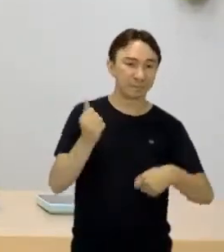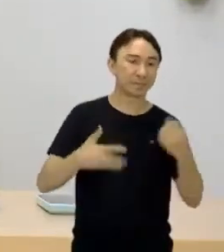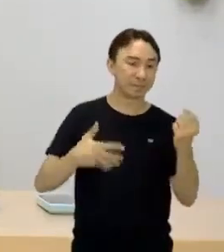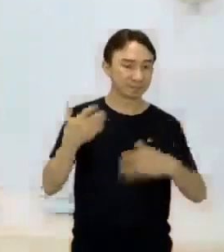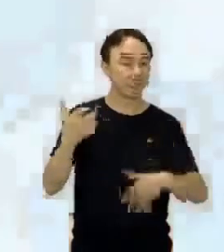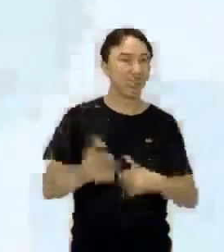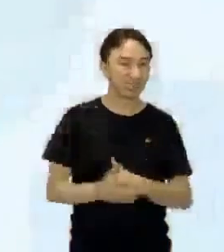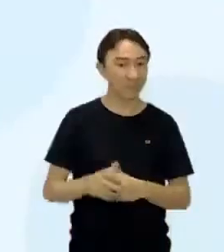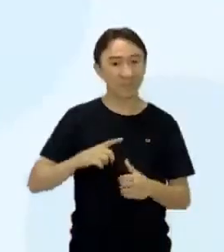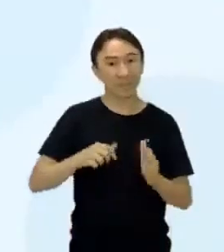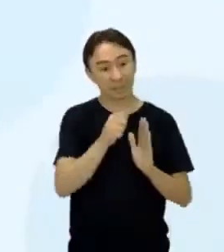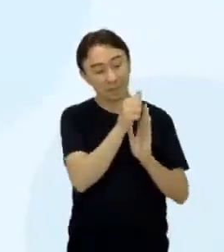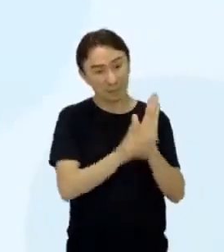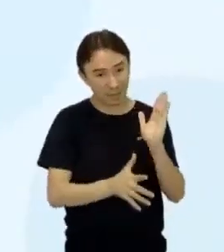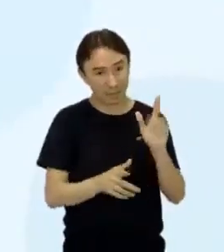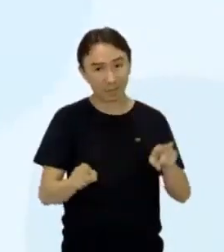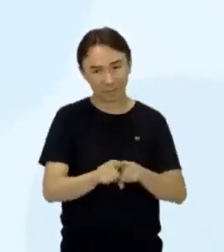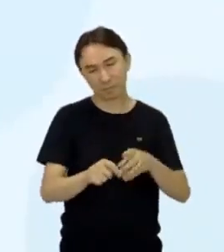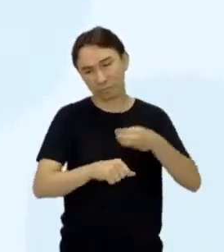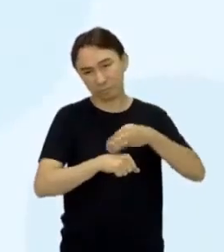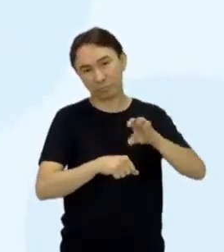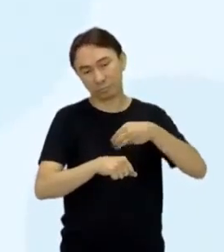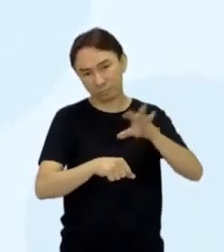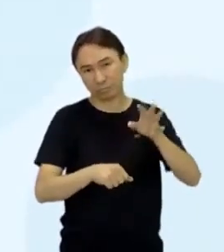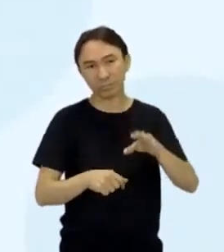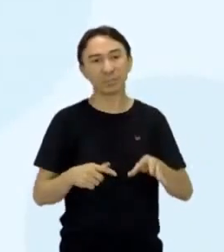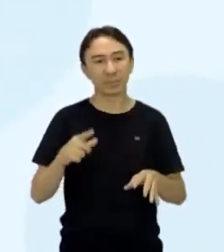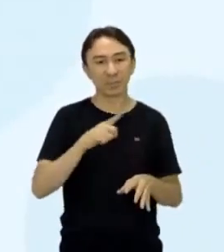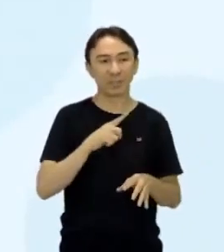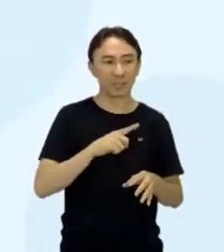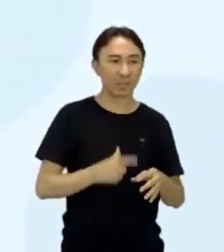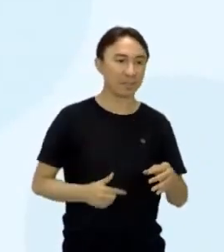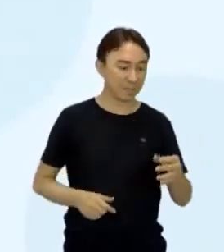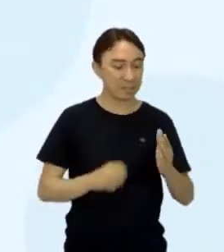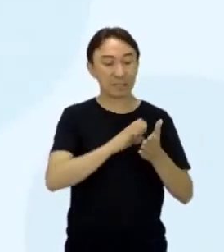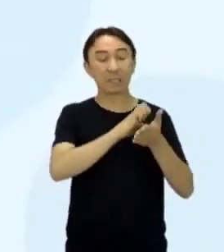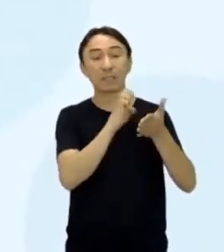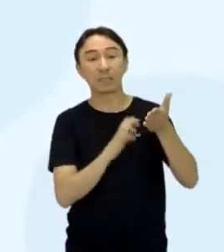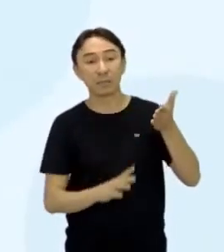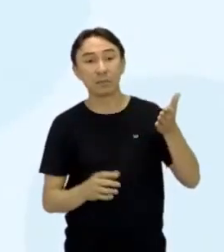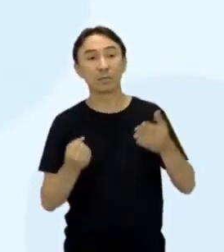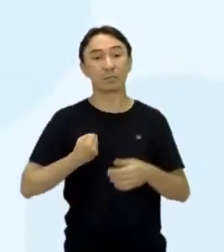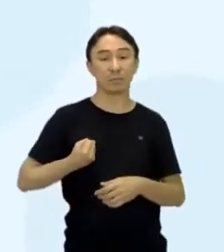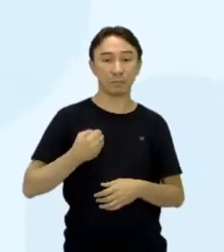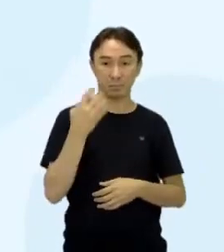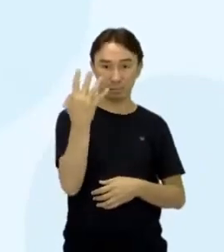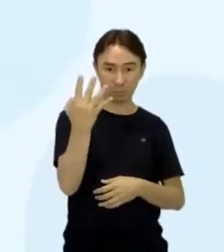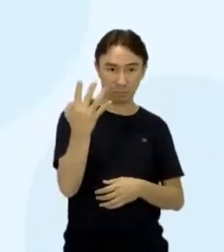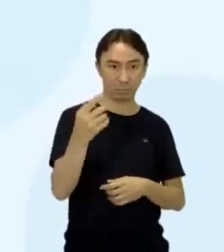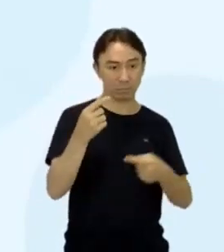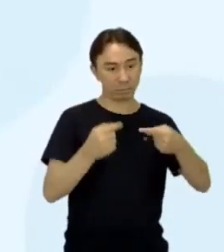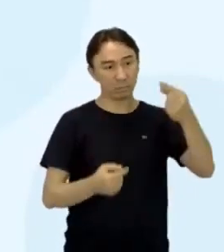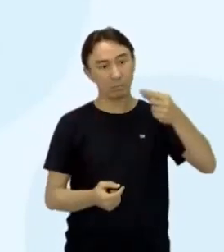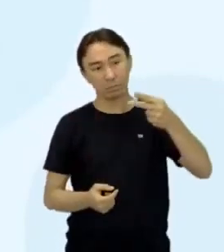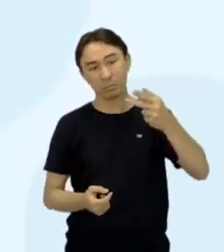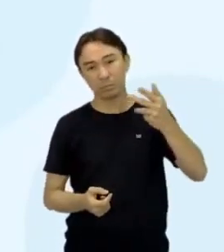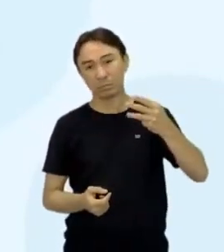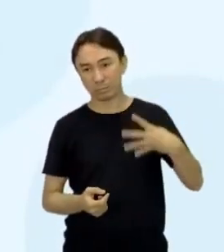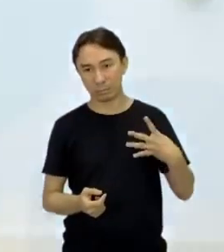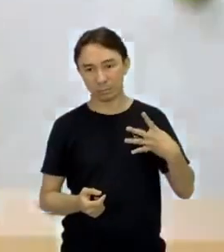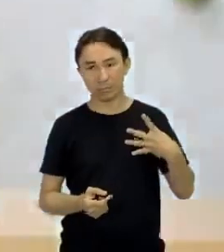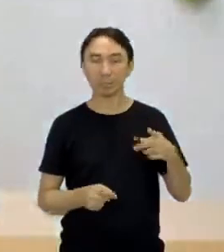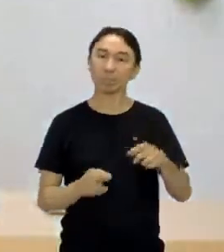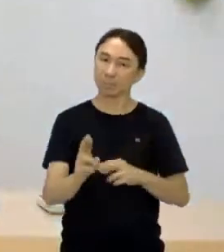aí para vocês fazerem como sugestão, né? São 4 exercícios para vocês estarem respondendo, tá certo? Agora nós vamos entrar